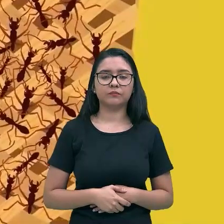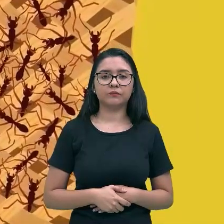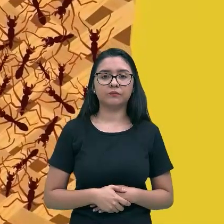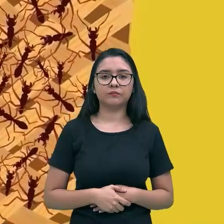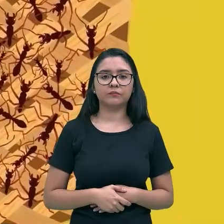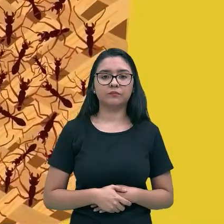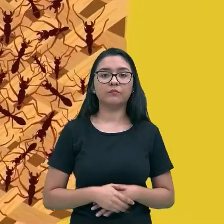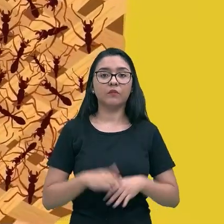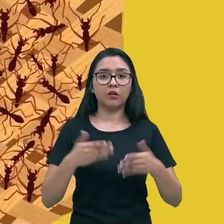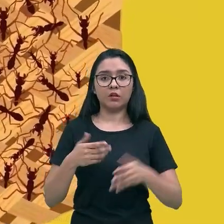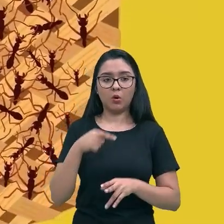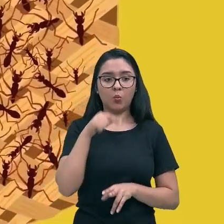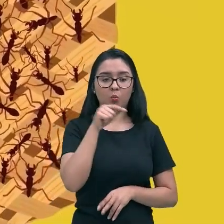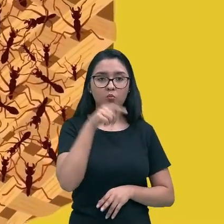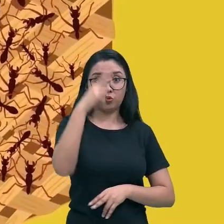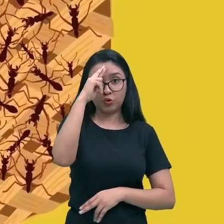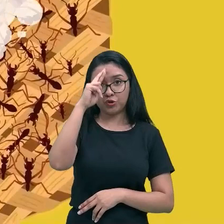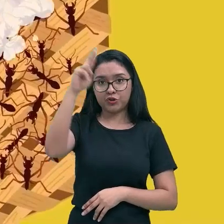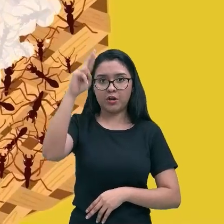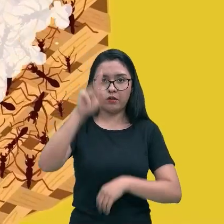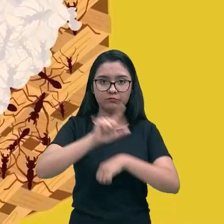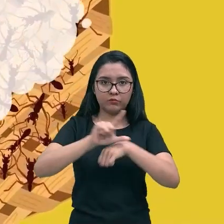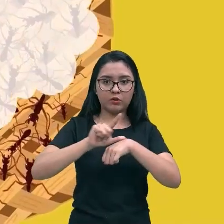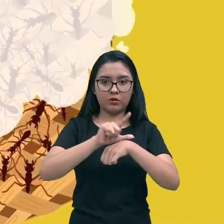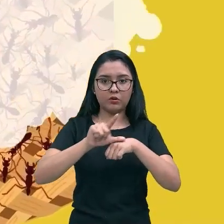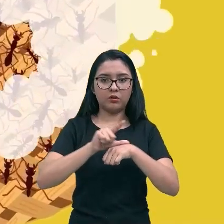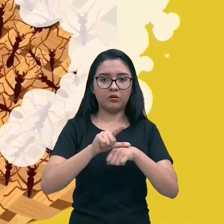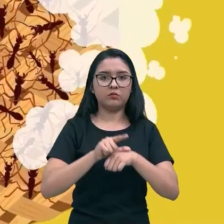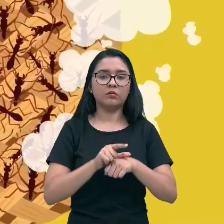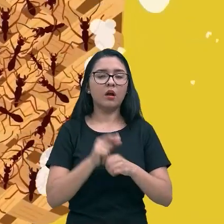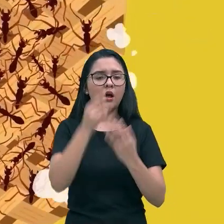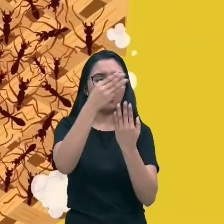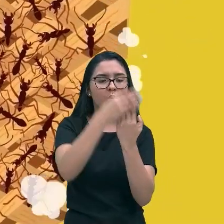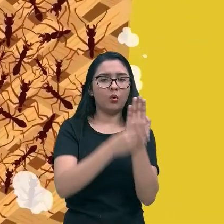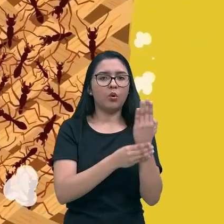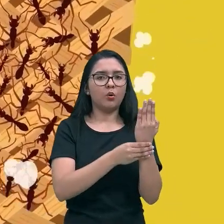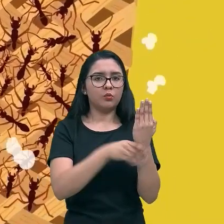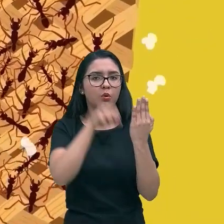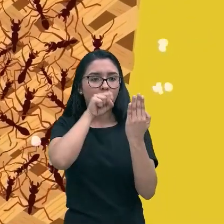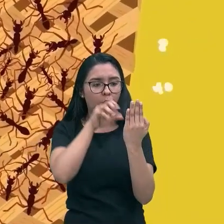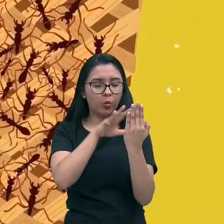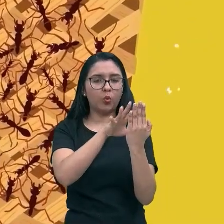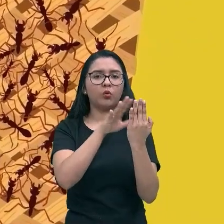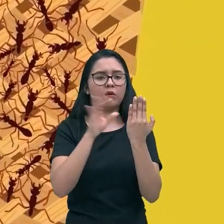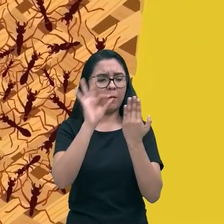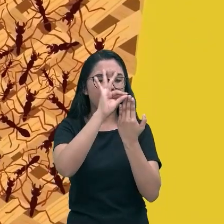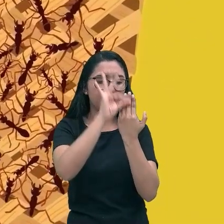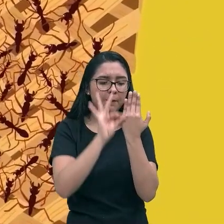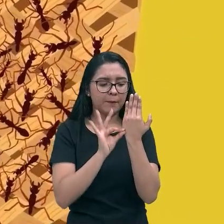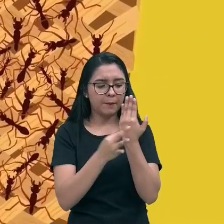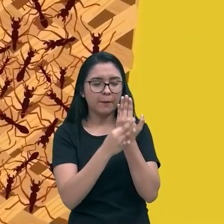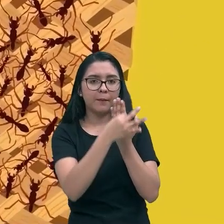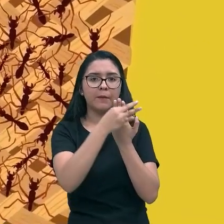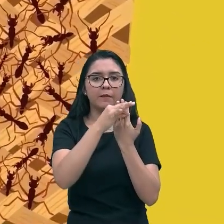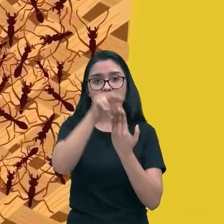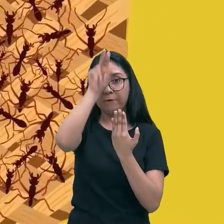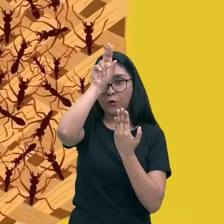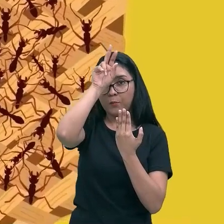Um ancião saterê sopra a fumaça em luvas tecidas de palha repletas de formigas